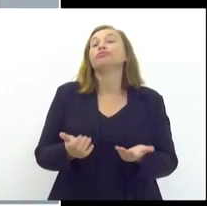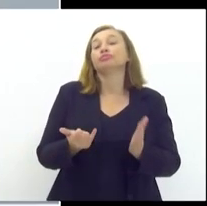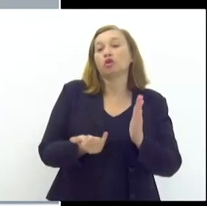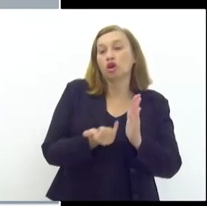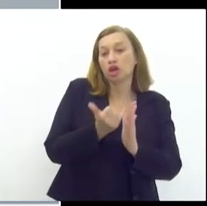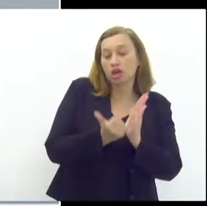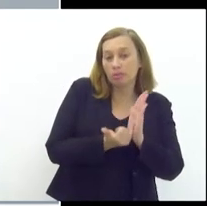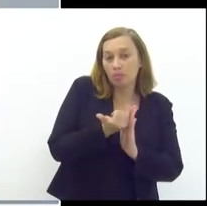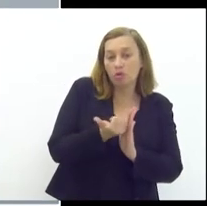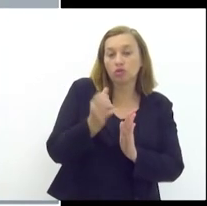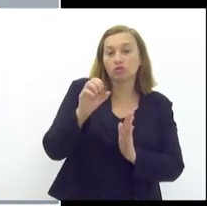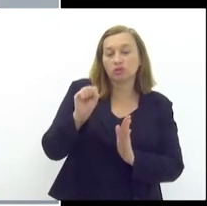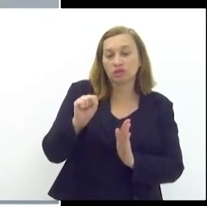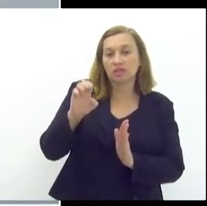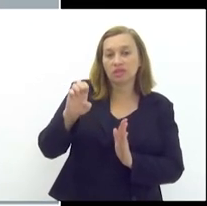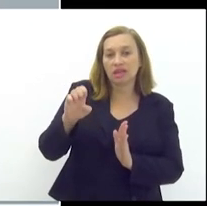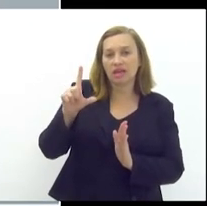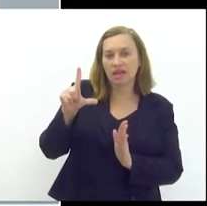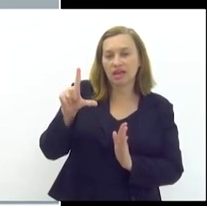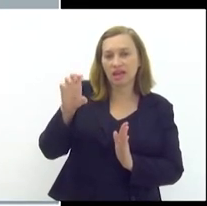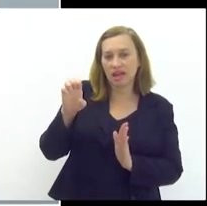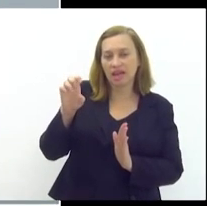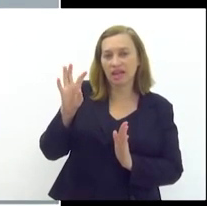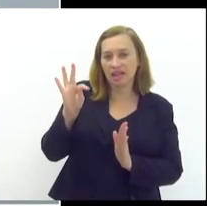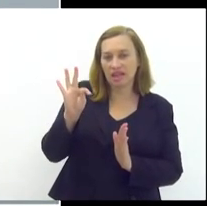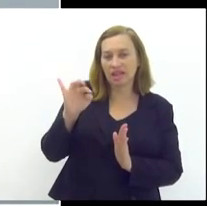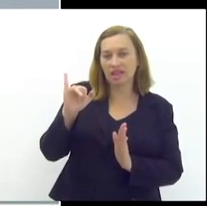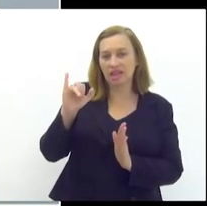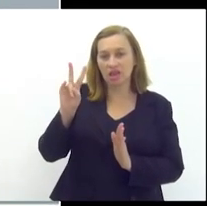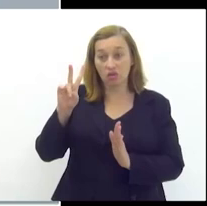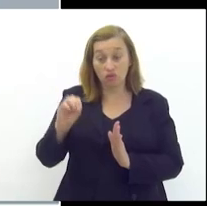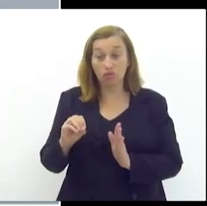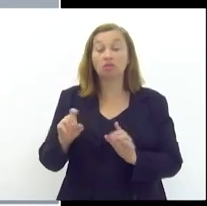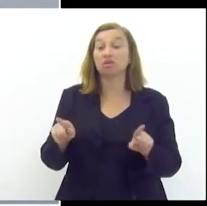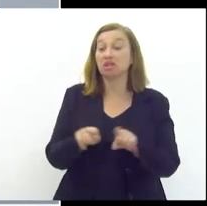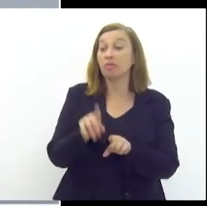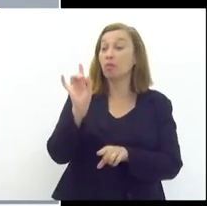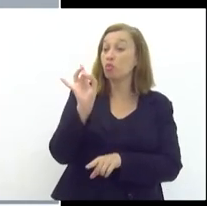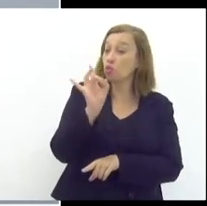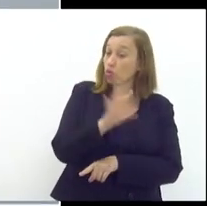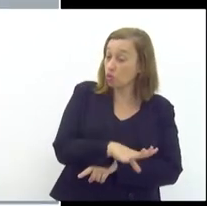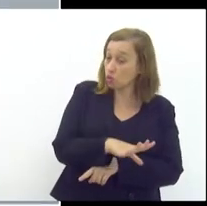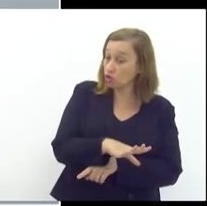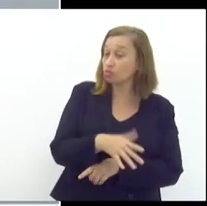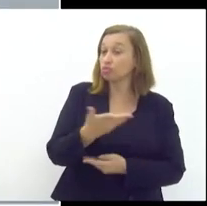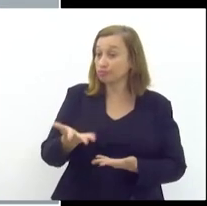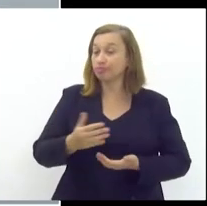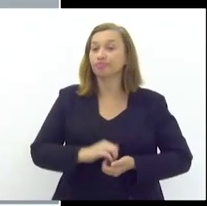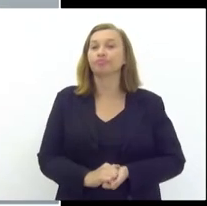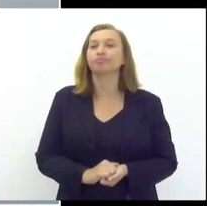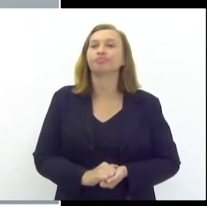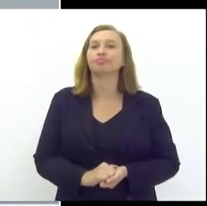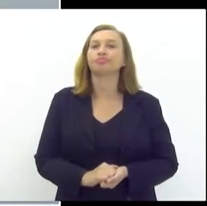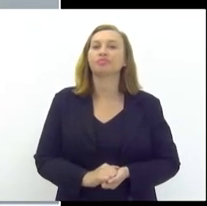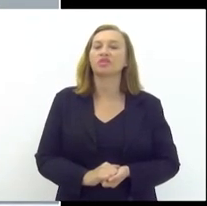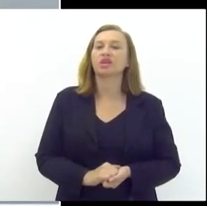e finalmente por último essa é a última transparência vamos lá renda